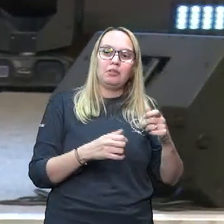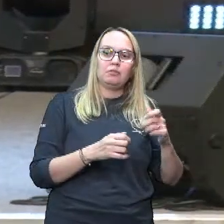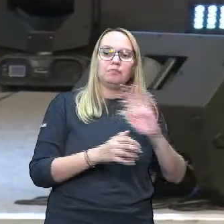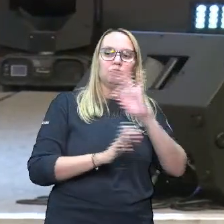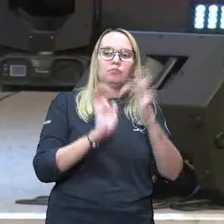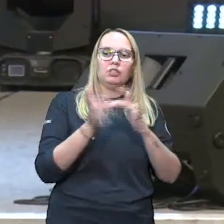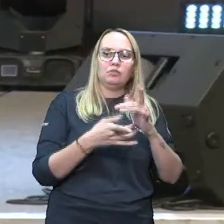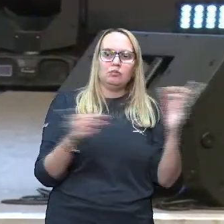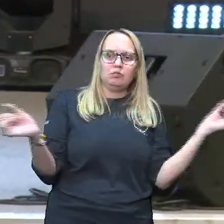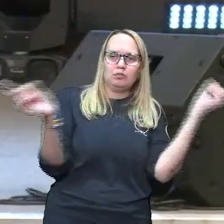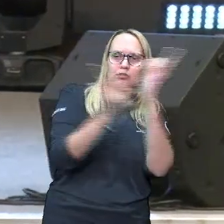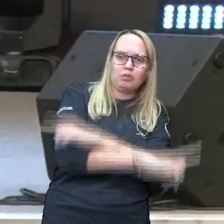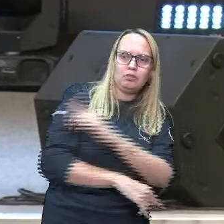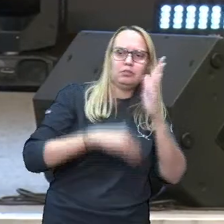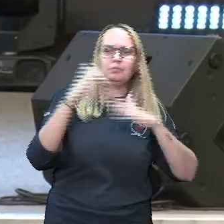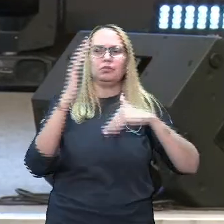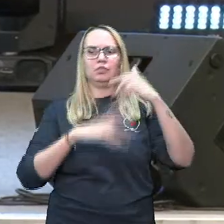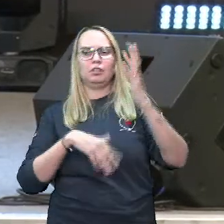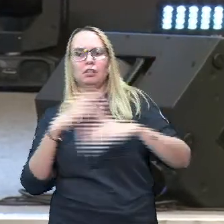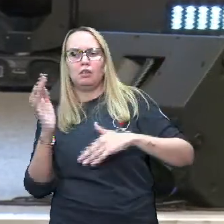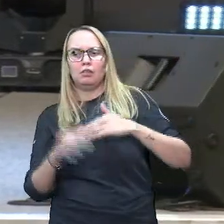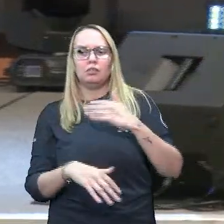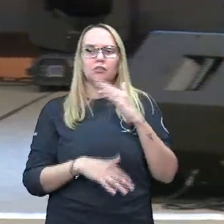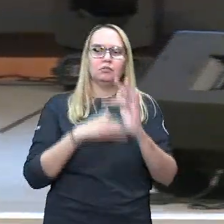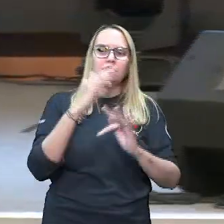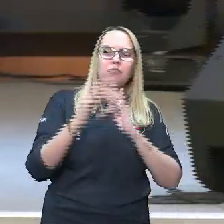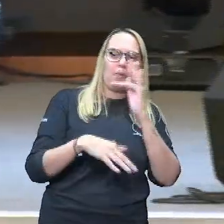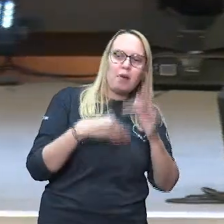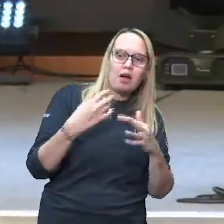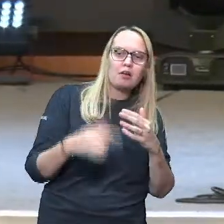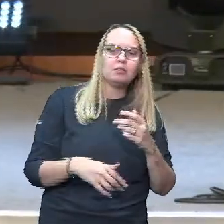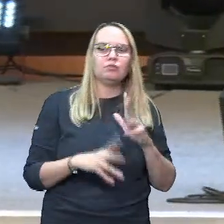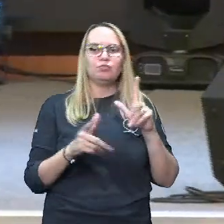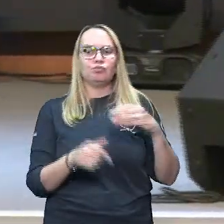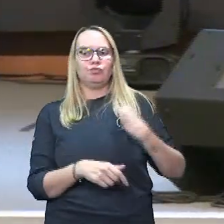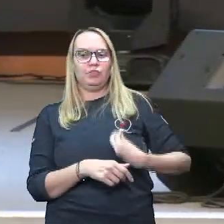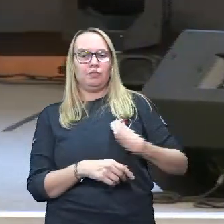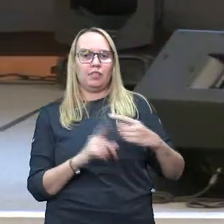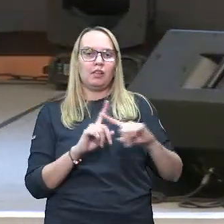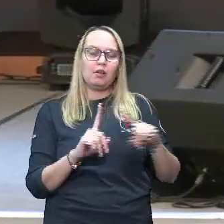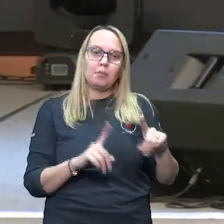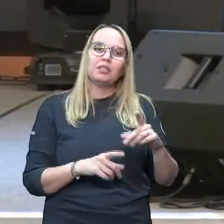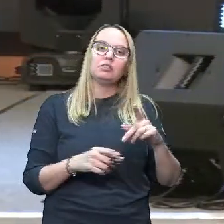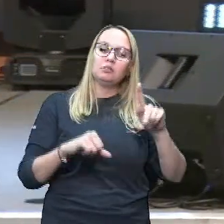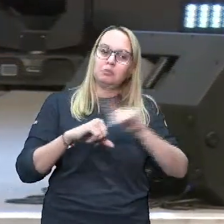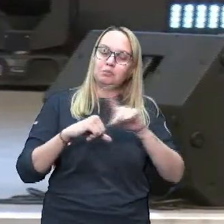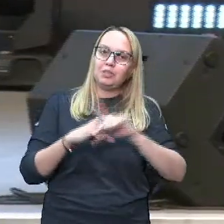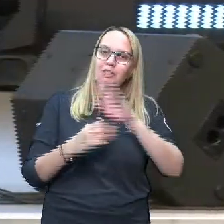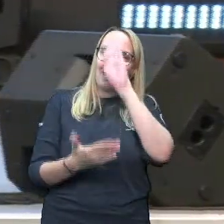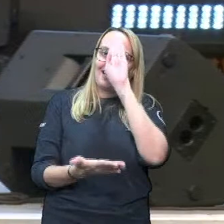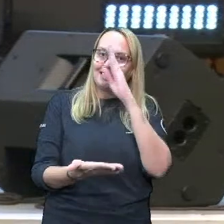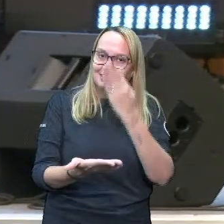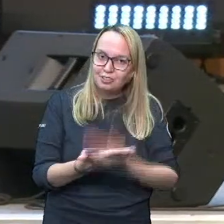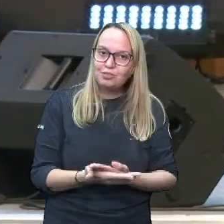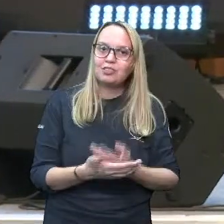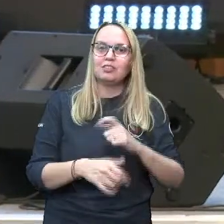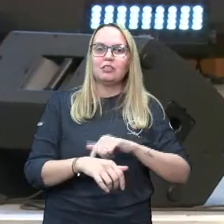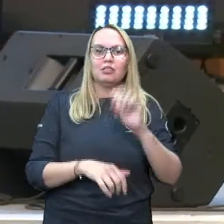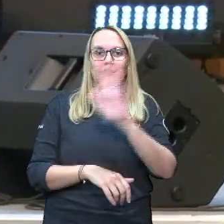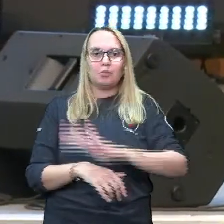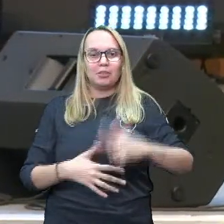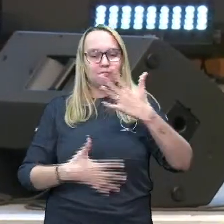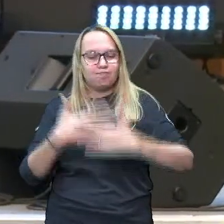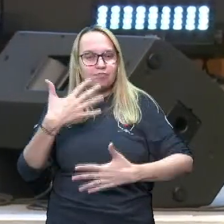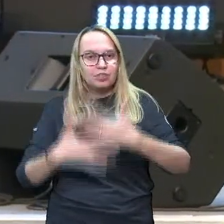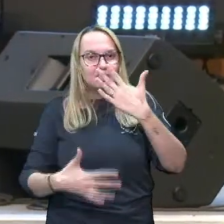que os amigos acreditavam, está indo de contra tudo que ele estava vivendo, só que ele agarrou aquela palavra no meio da frustração dele, no